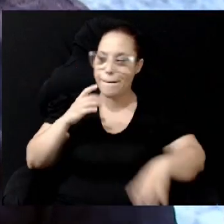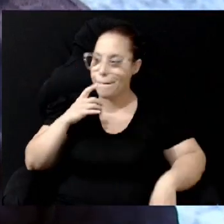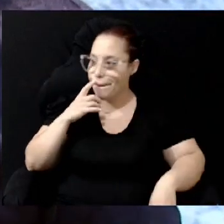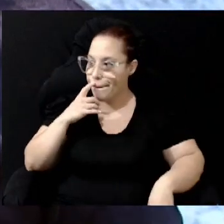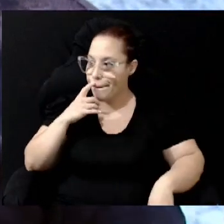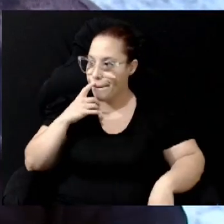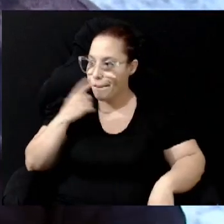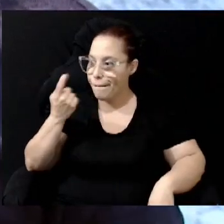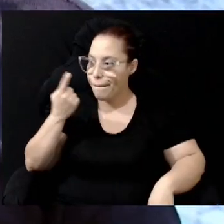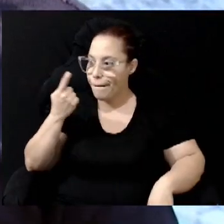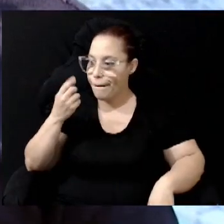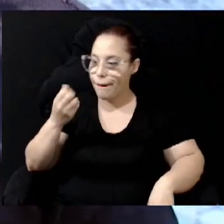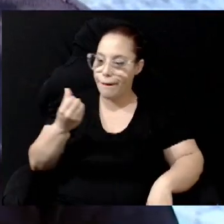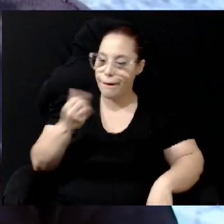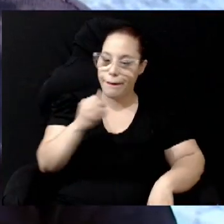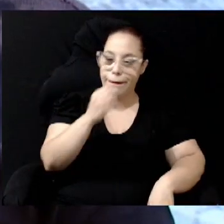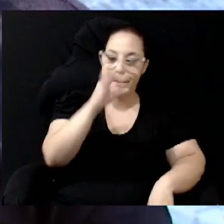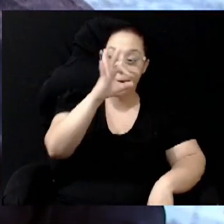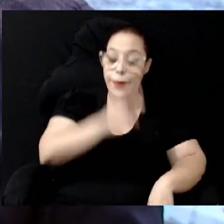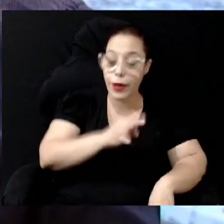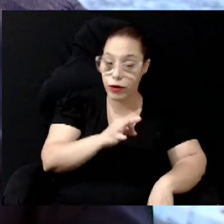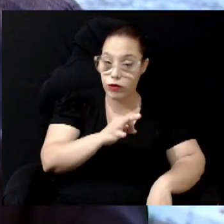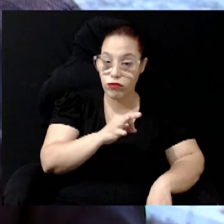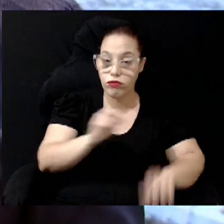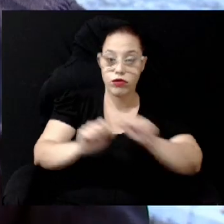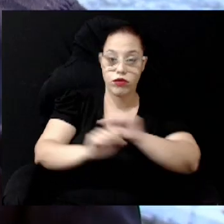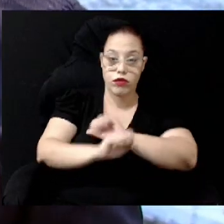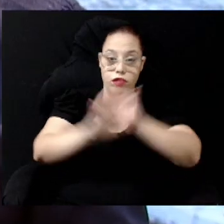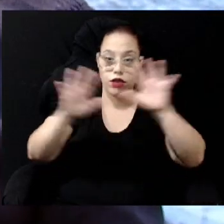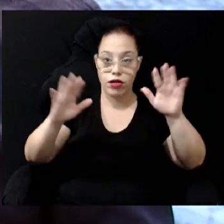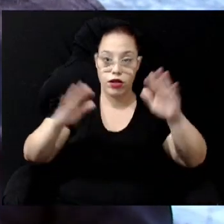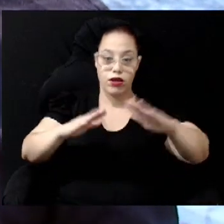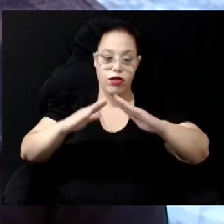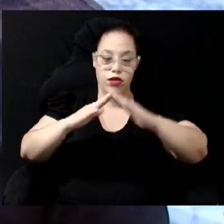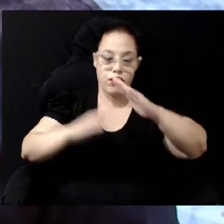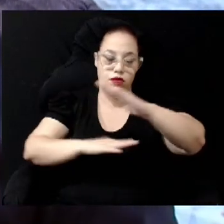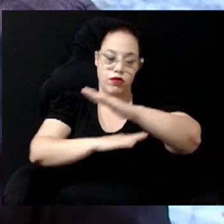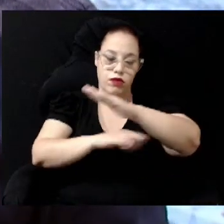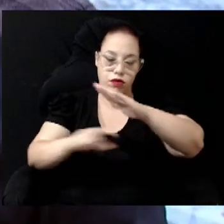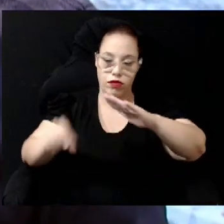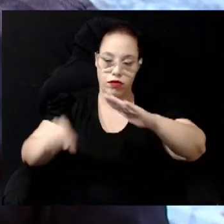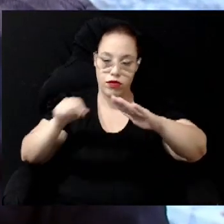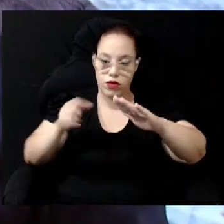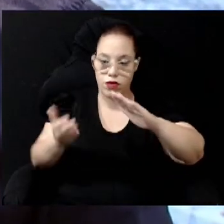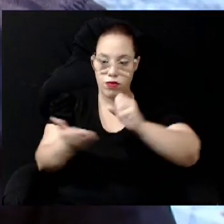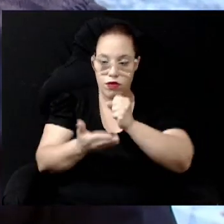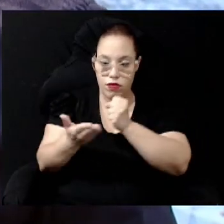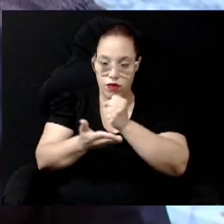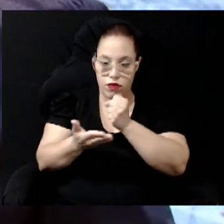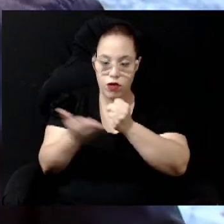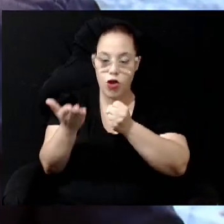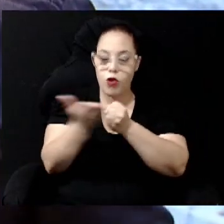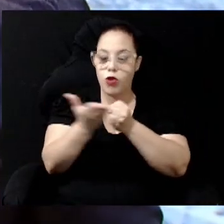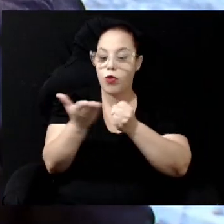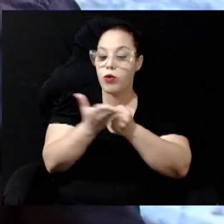de 66% na transparência da casa, saindo do nível básico para o nível intermediário. E a metodologia